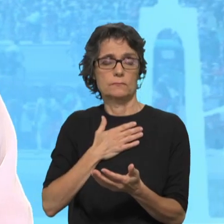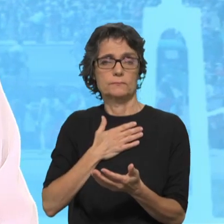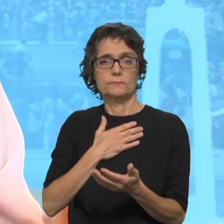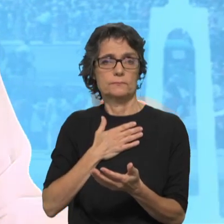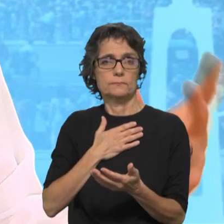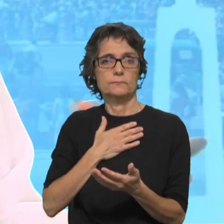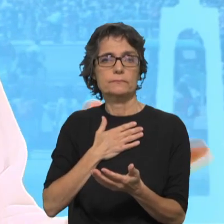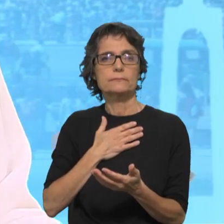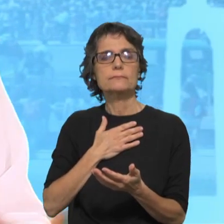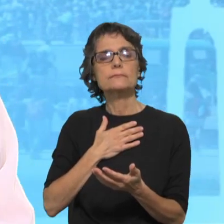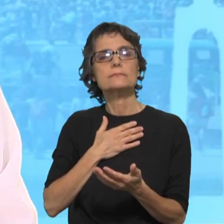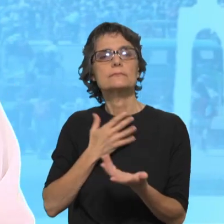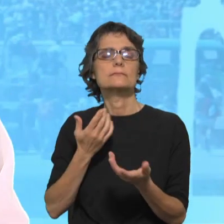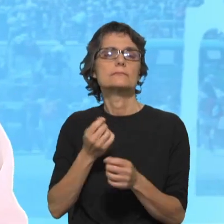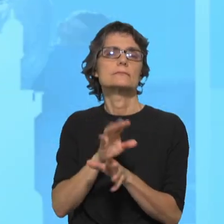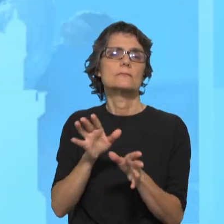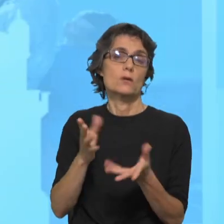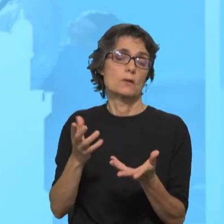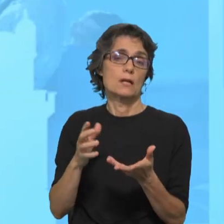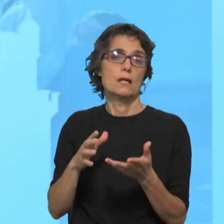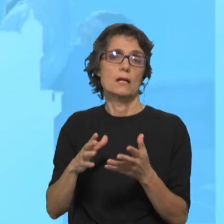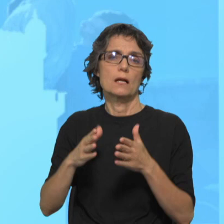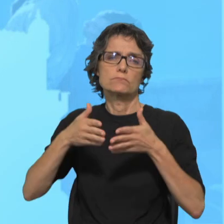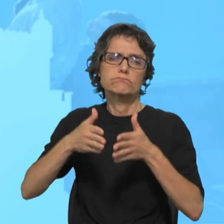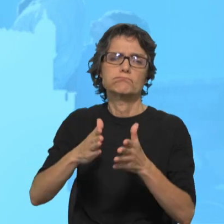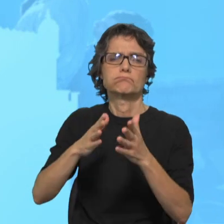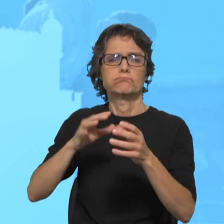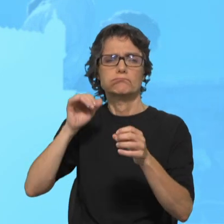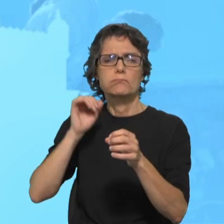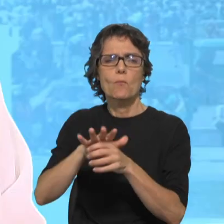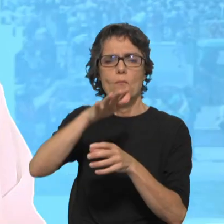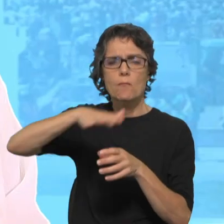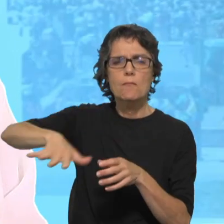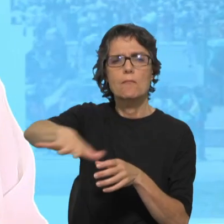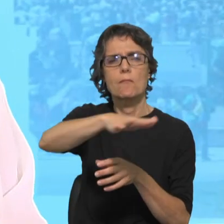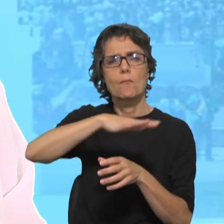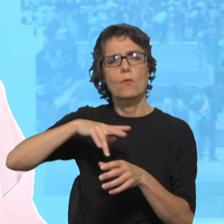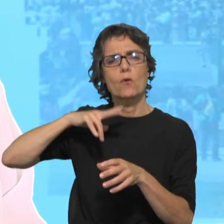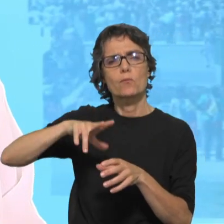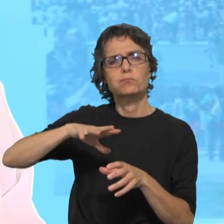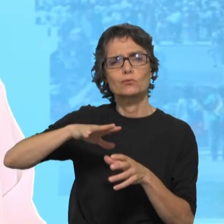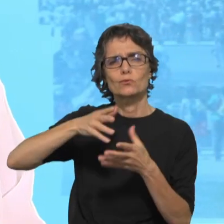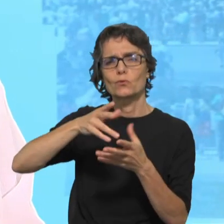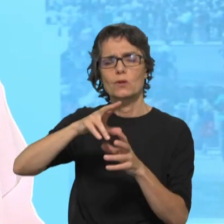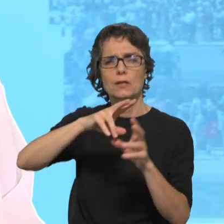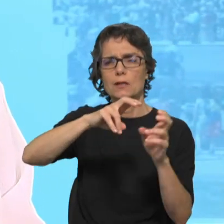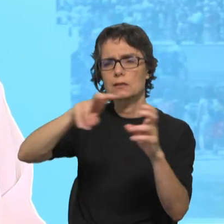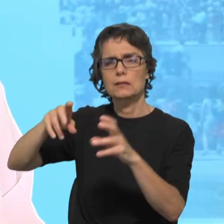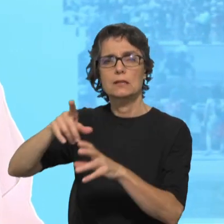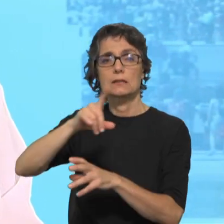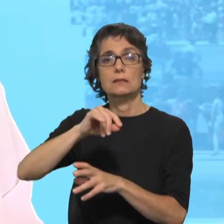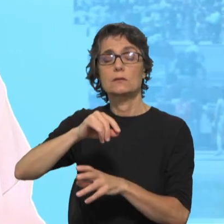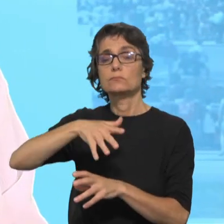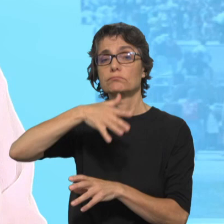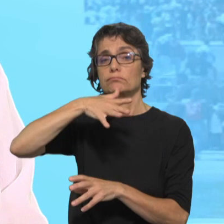certa forma, os descobrimentos, não é os descobrimentos, mas a expansão portuguesa. Vários discursos do Presidente da República há uns